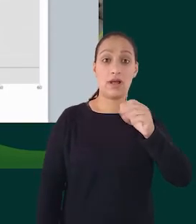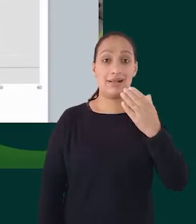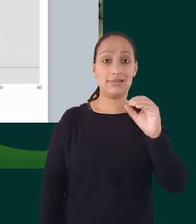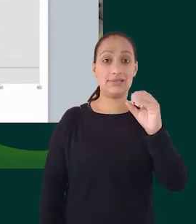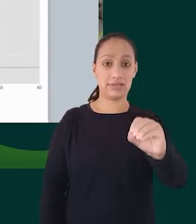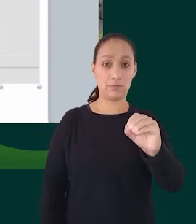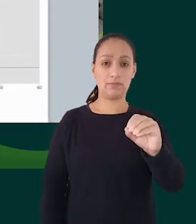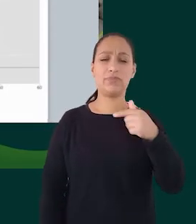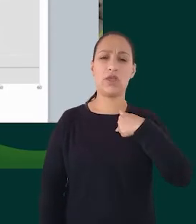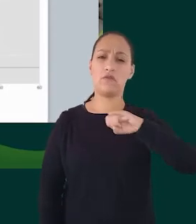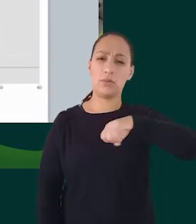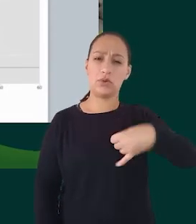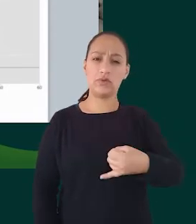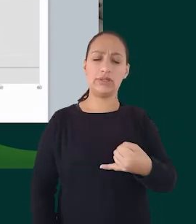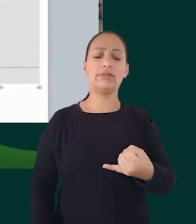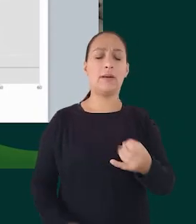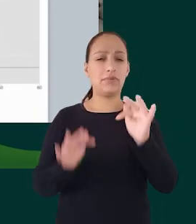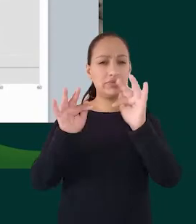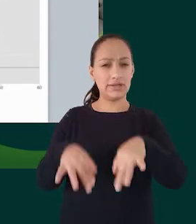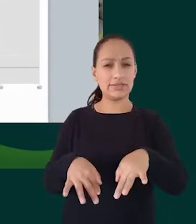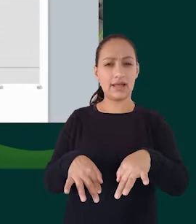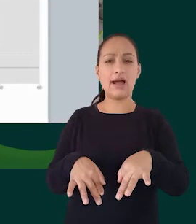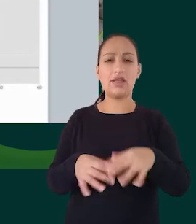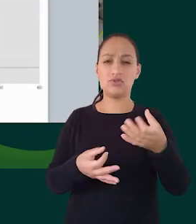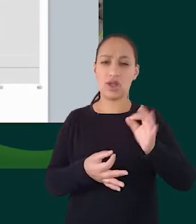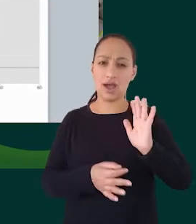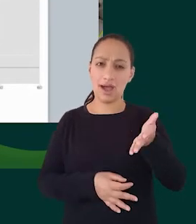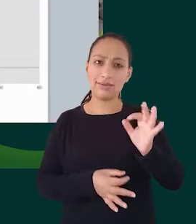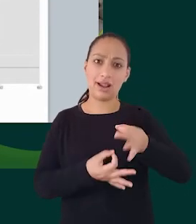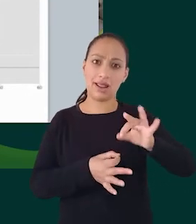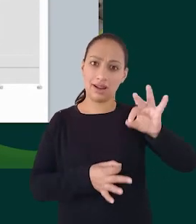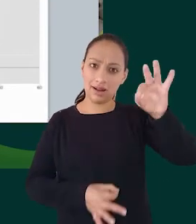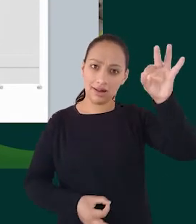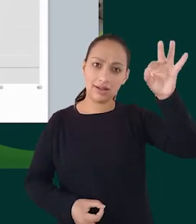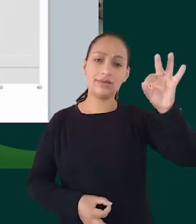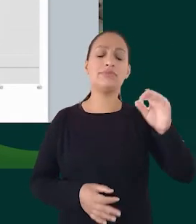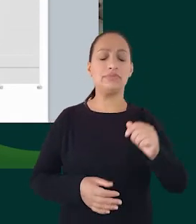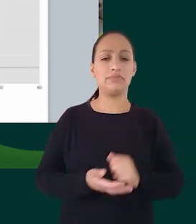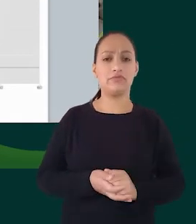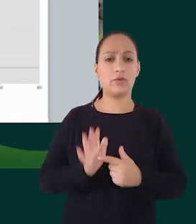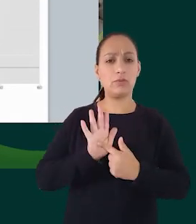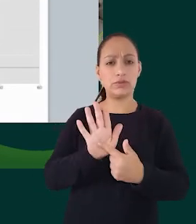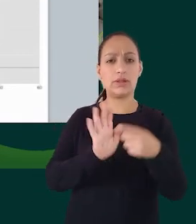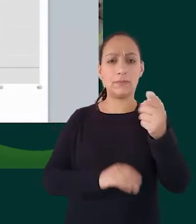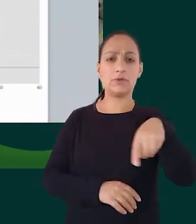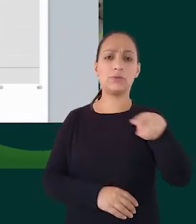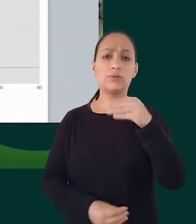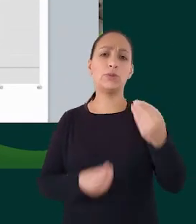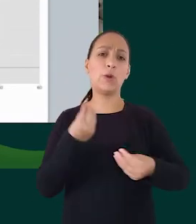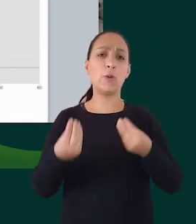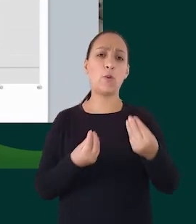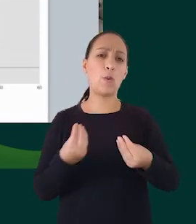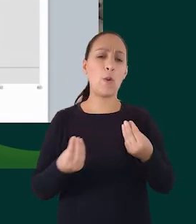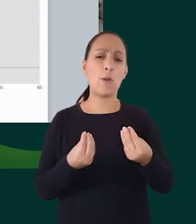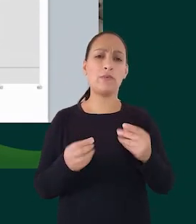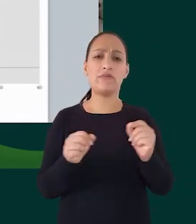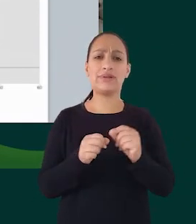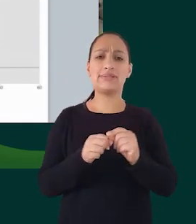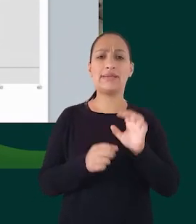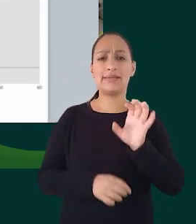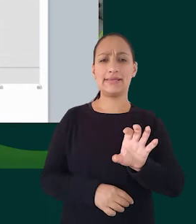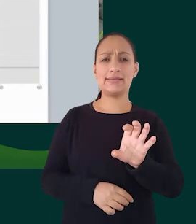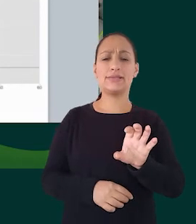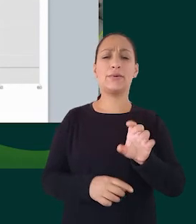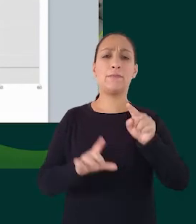para finalizar, porque eu já até me estendi um pouco mais do que havia previsto. Eu vou mostrar para vocês como fazer isso, uma